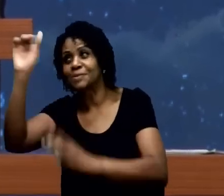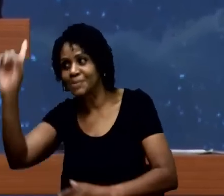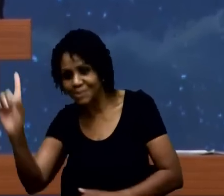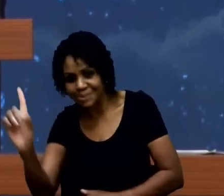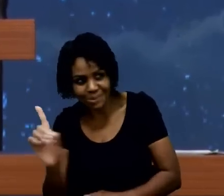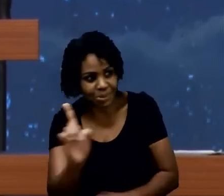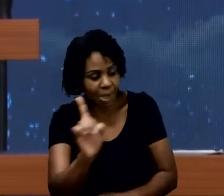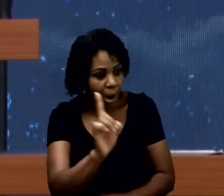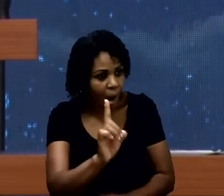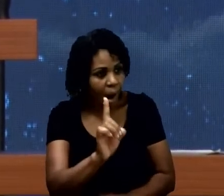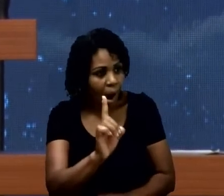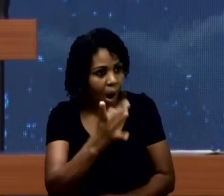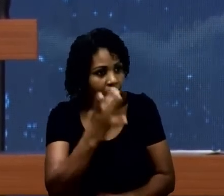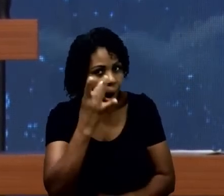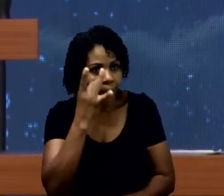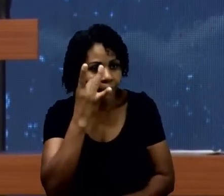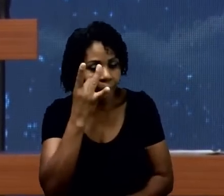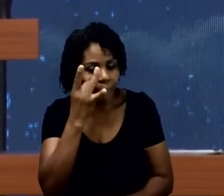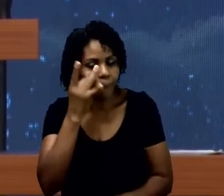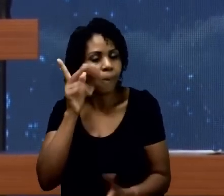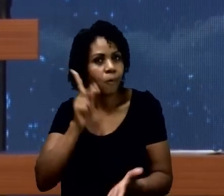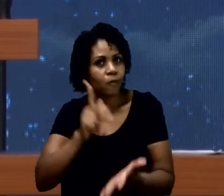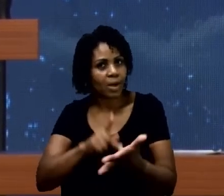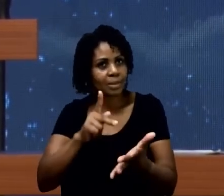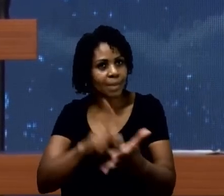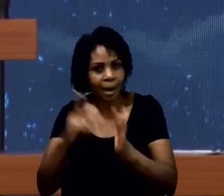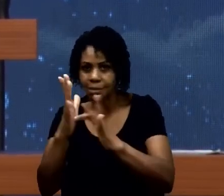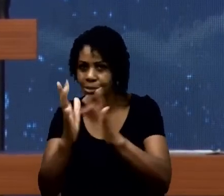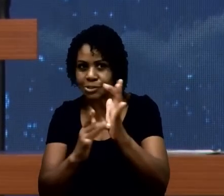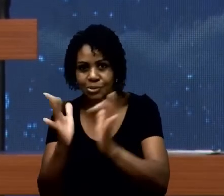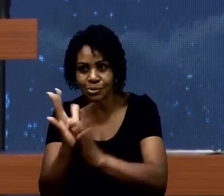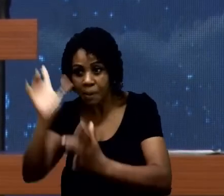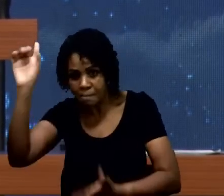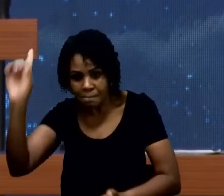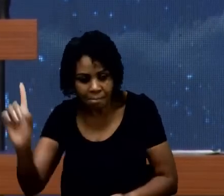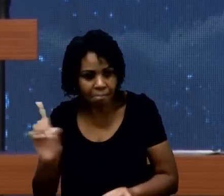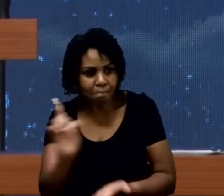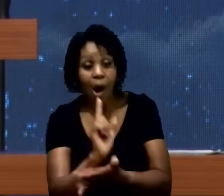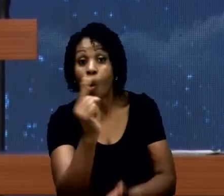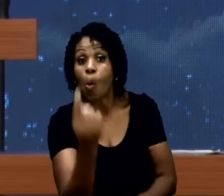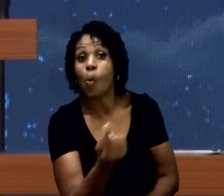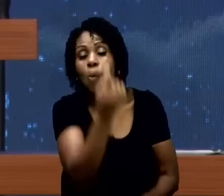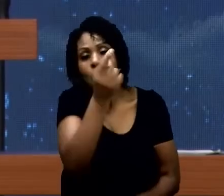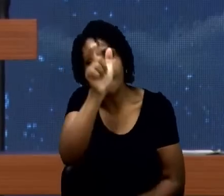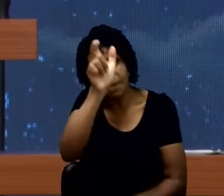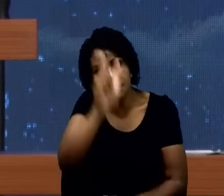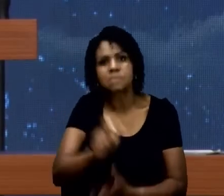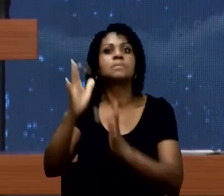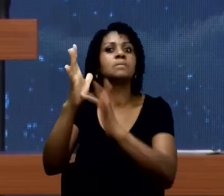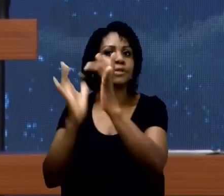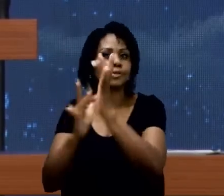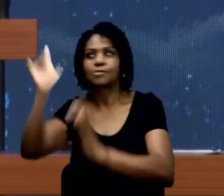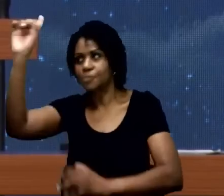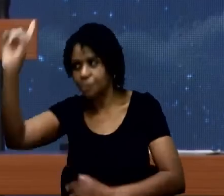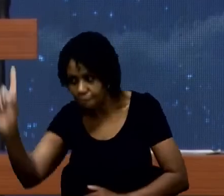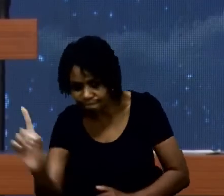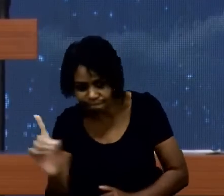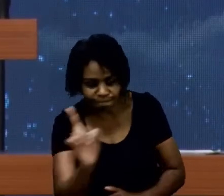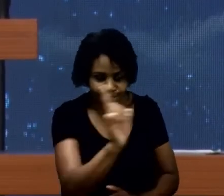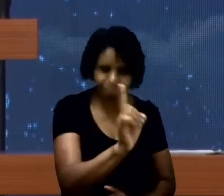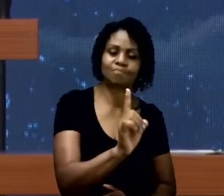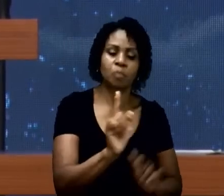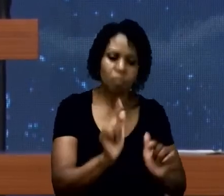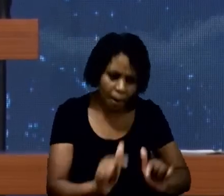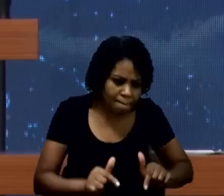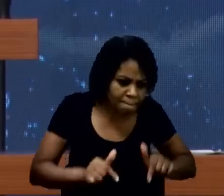se tornou ao vivo e a cores, Jesus chegar naquele lugar por causa de um homem. Por causa de um homem, Jesus, Ele mobilizou uma